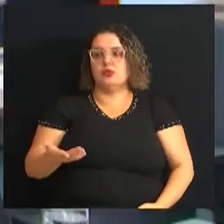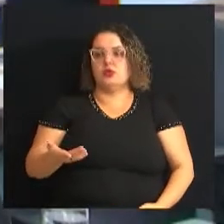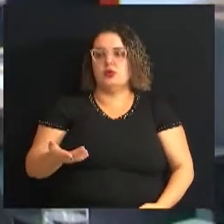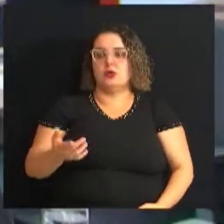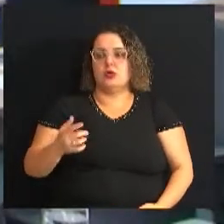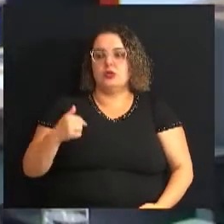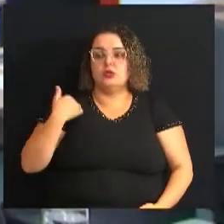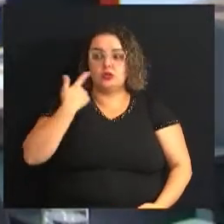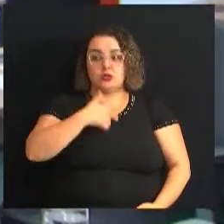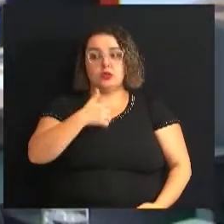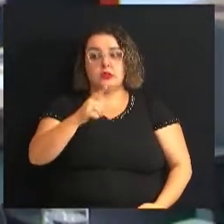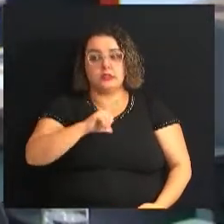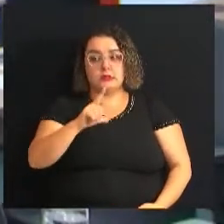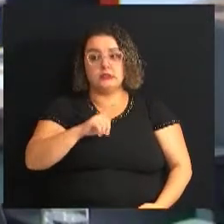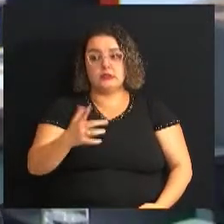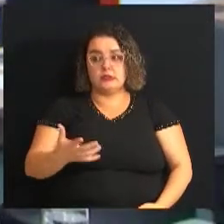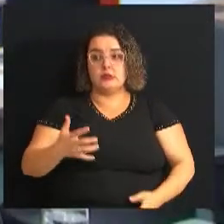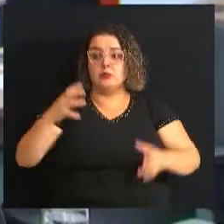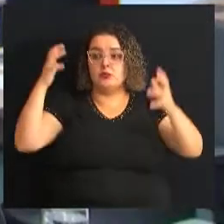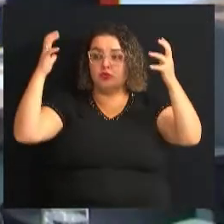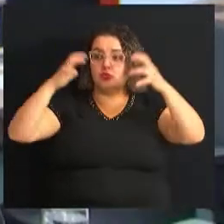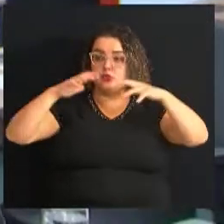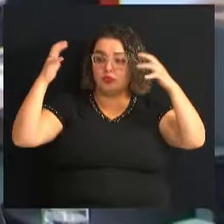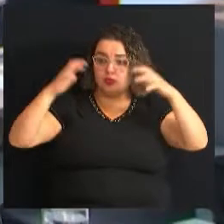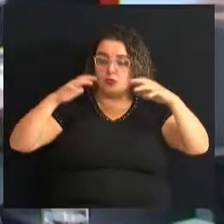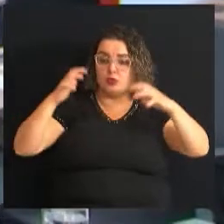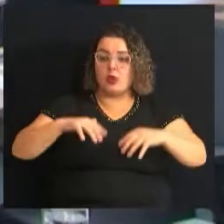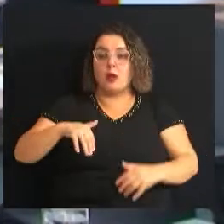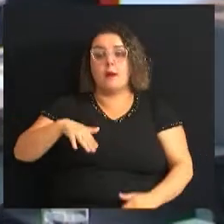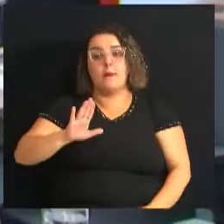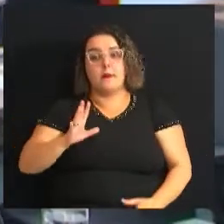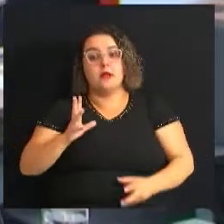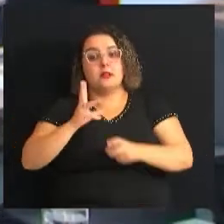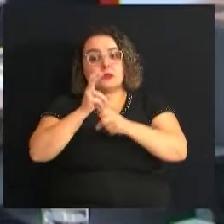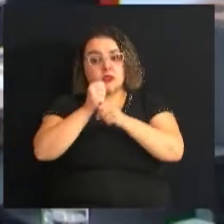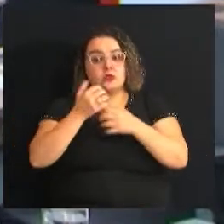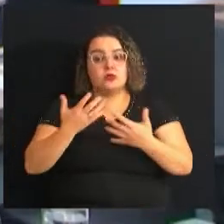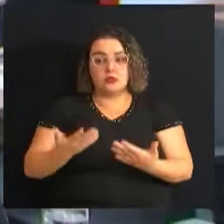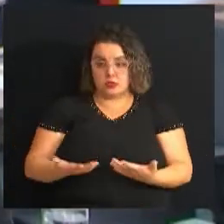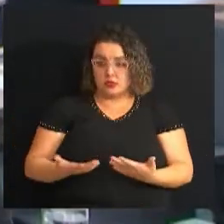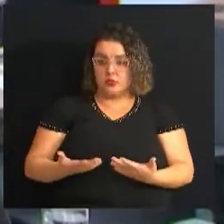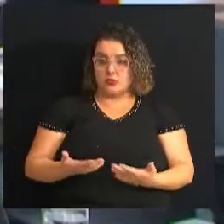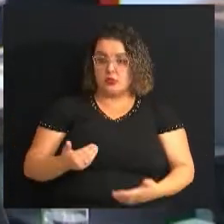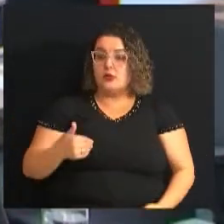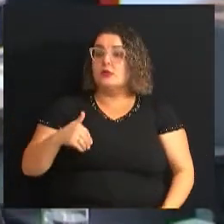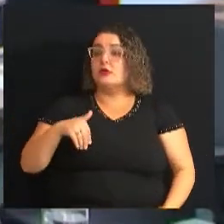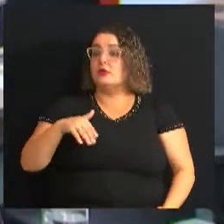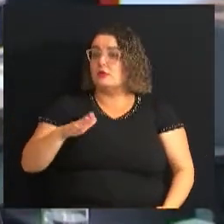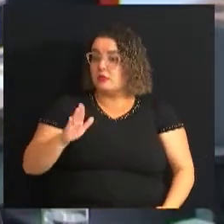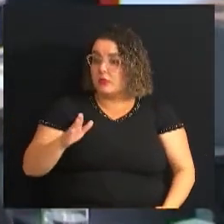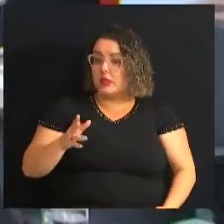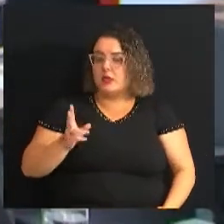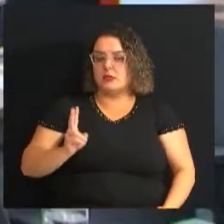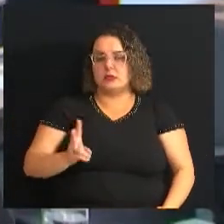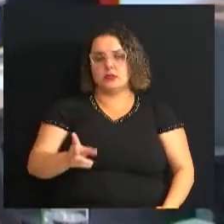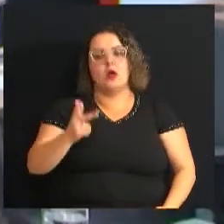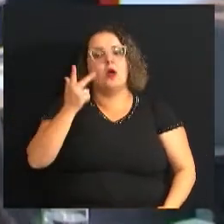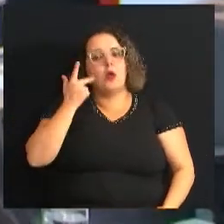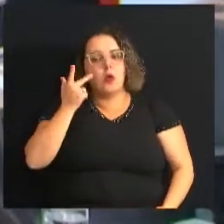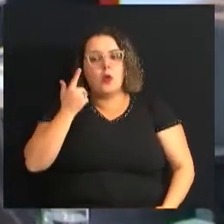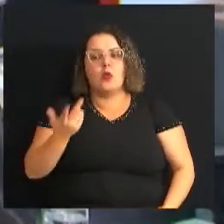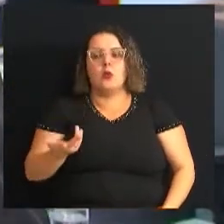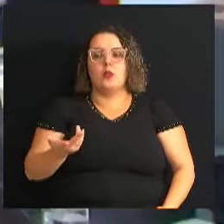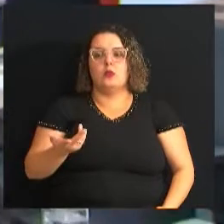termos chuvas cada vez mais intensas e cada vez mais frequentes devido